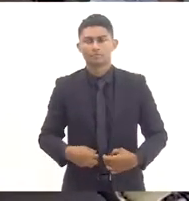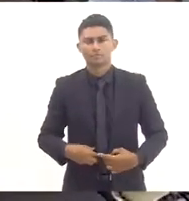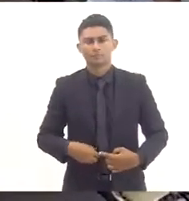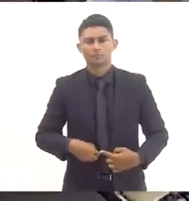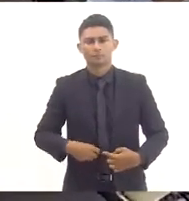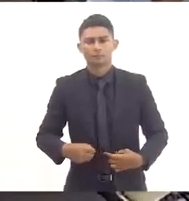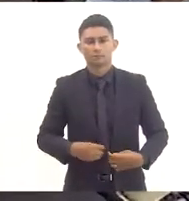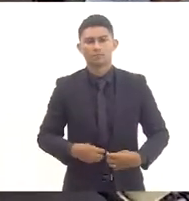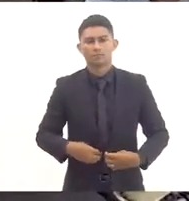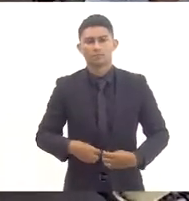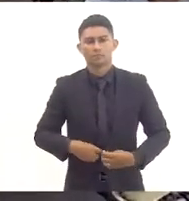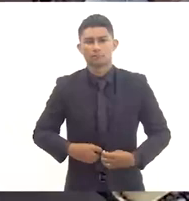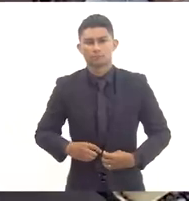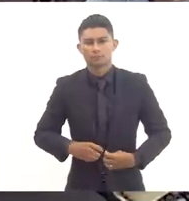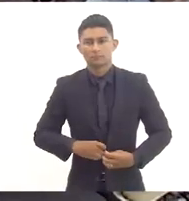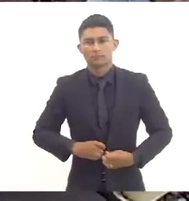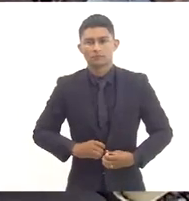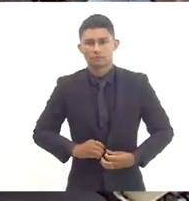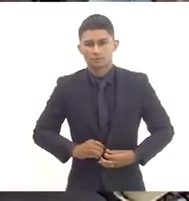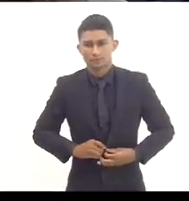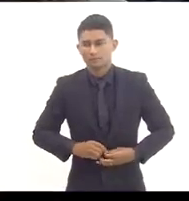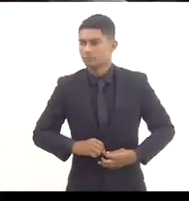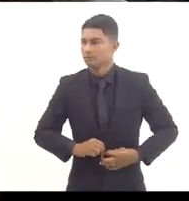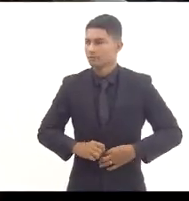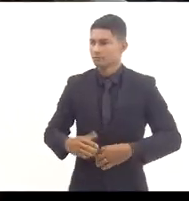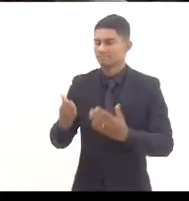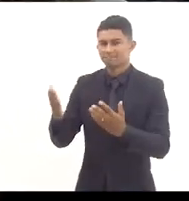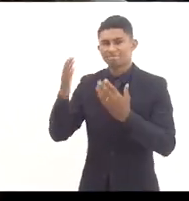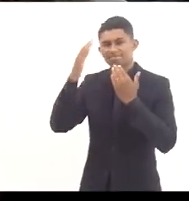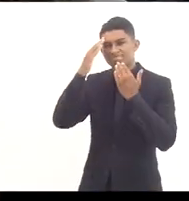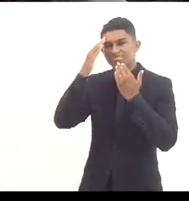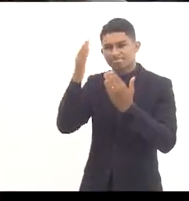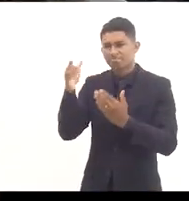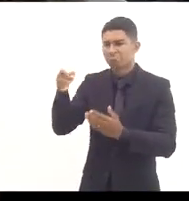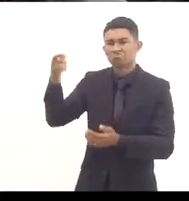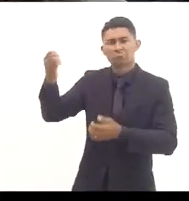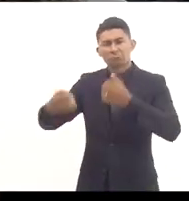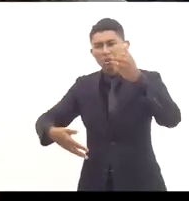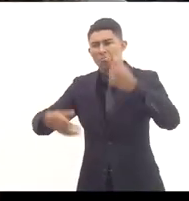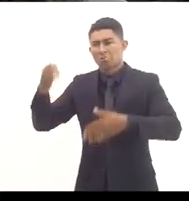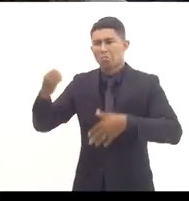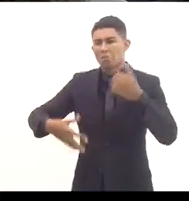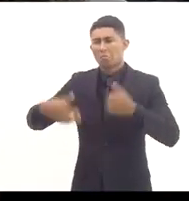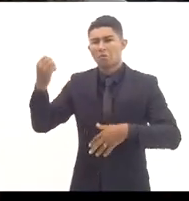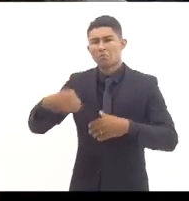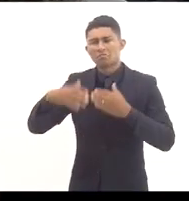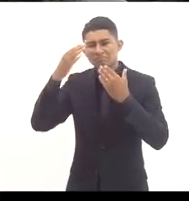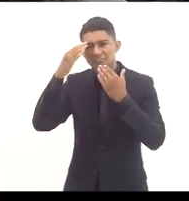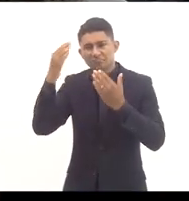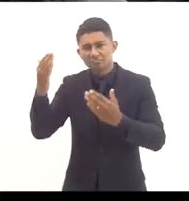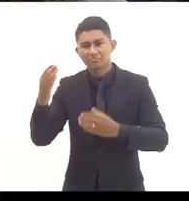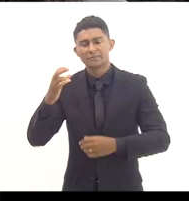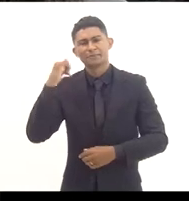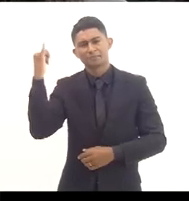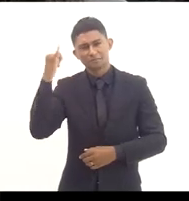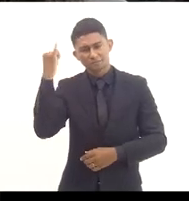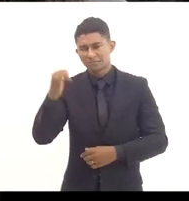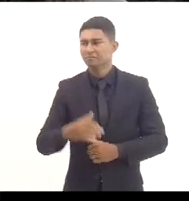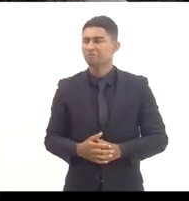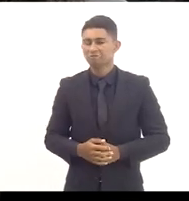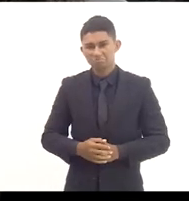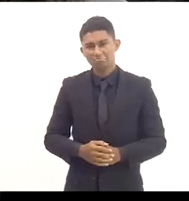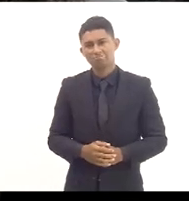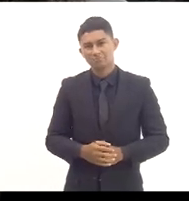é muito obrigado pelas palavras é foi bem esclarecido e importante a gente